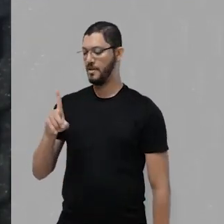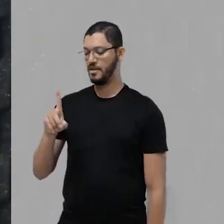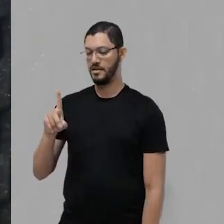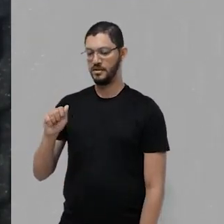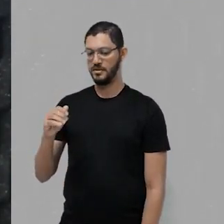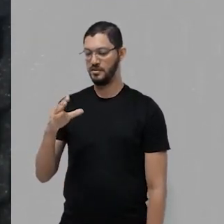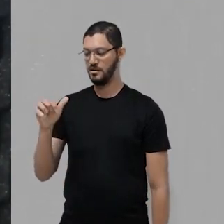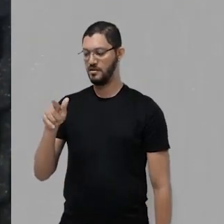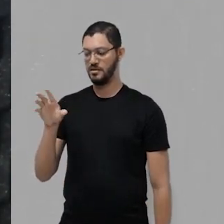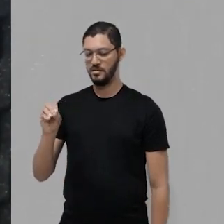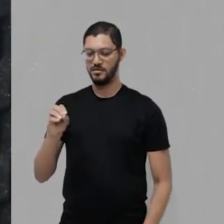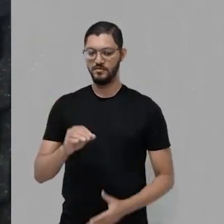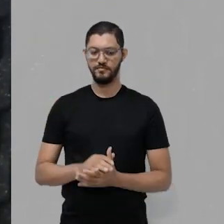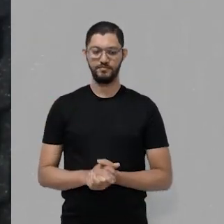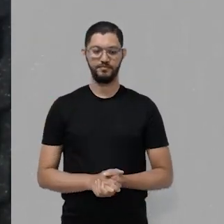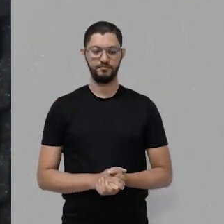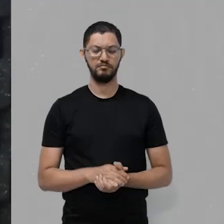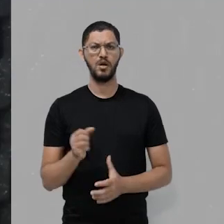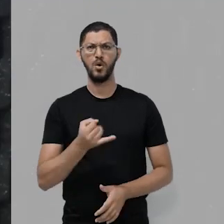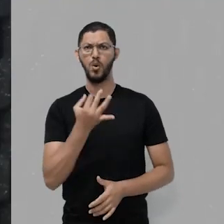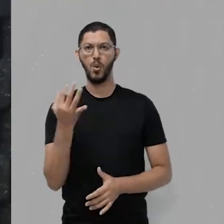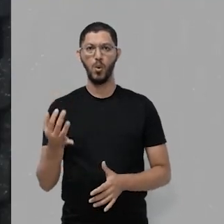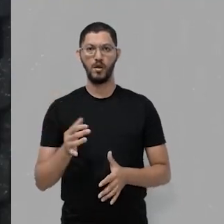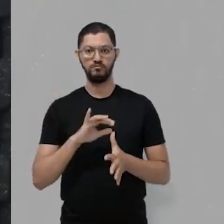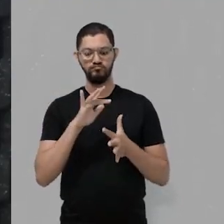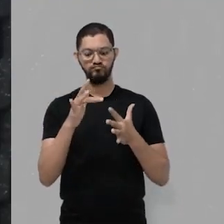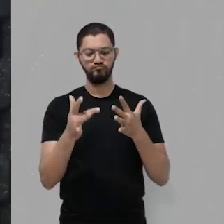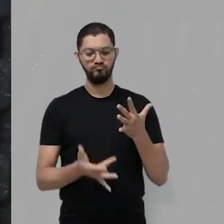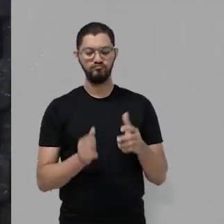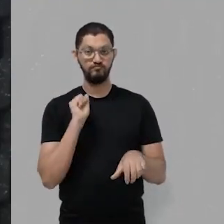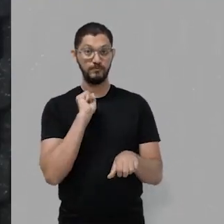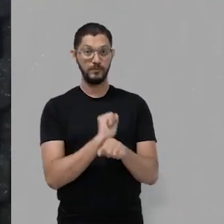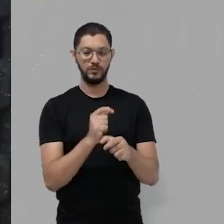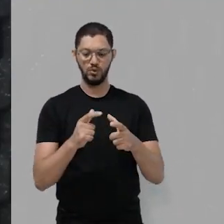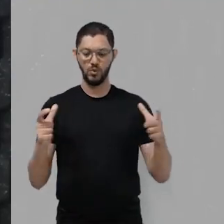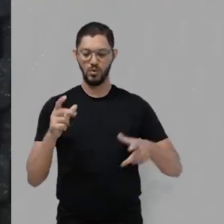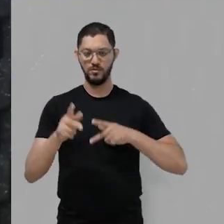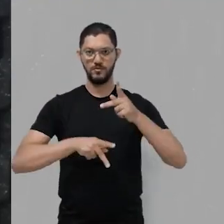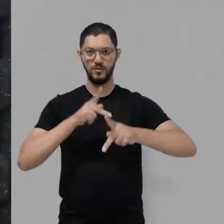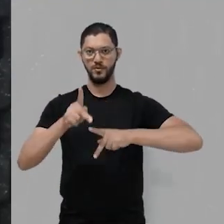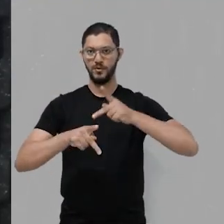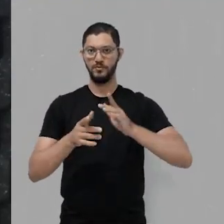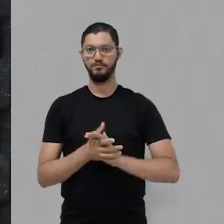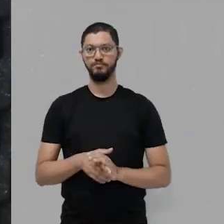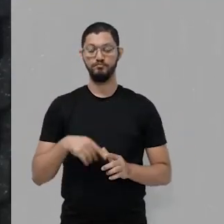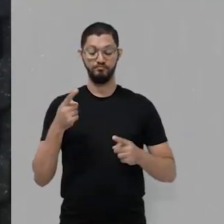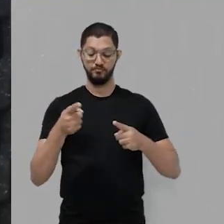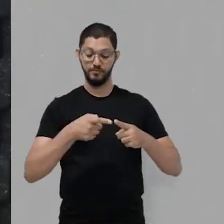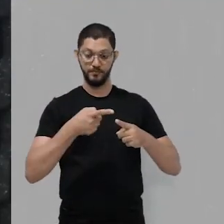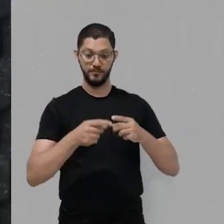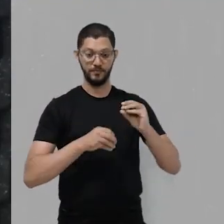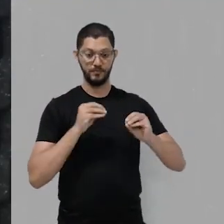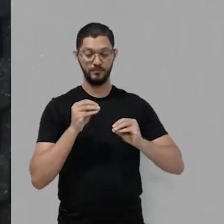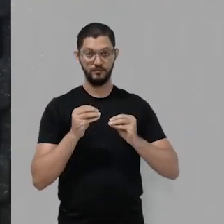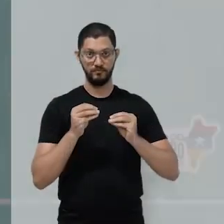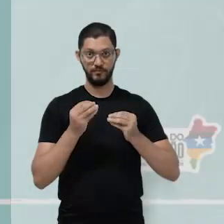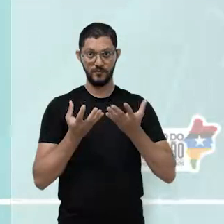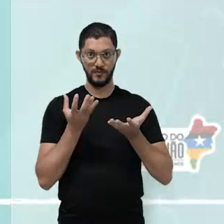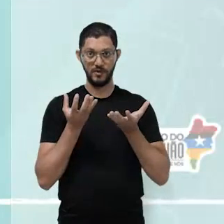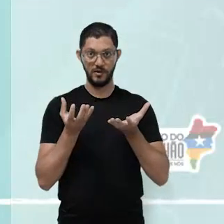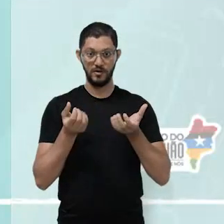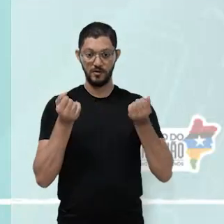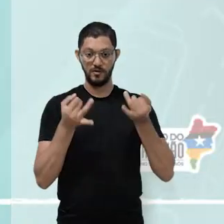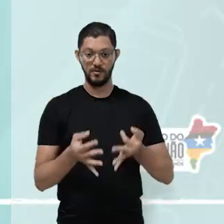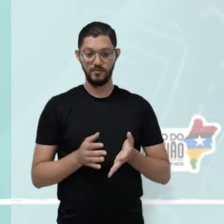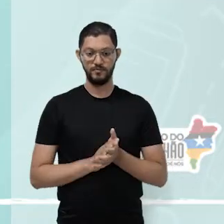né? Então, quais são os fatores que limitam o crescimento populacional? O primeiro fator que eu quero mencionar para vocês